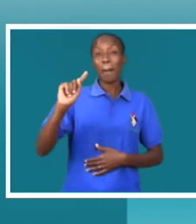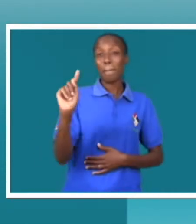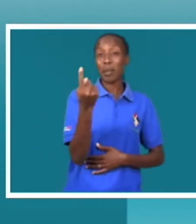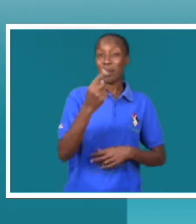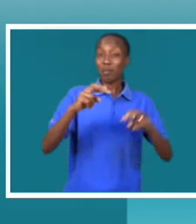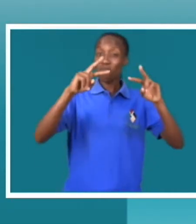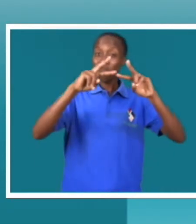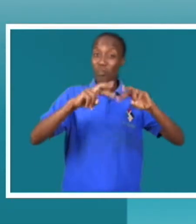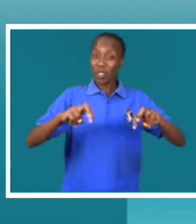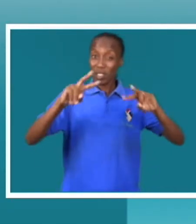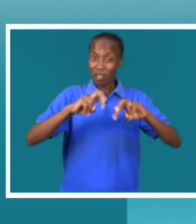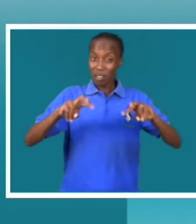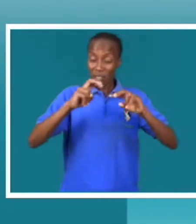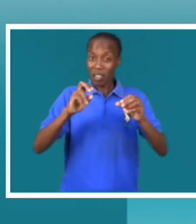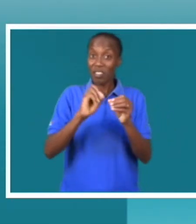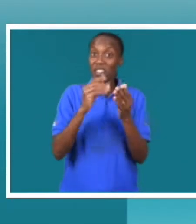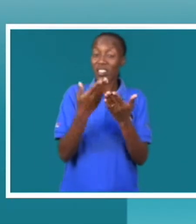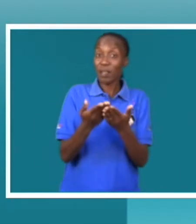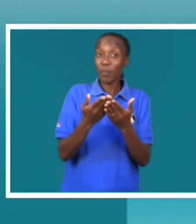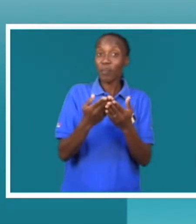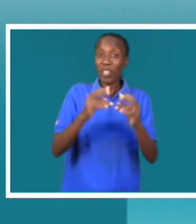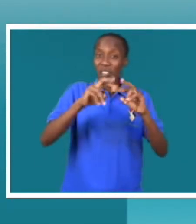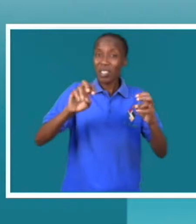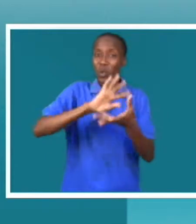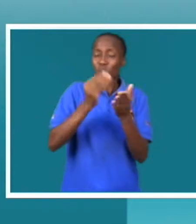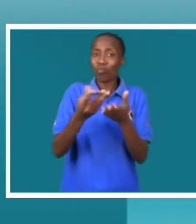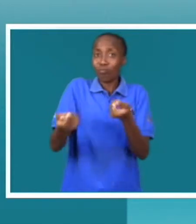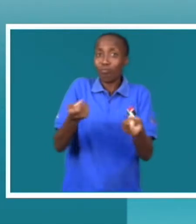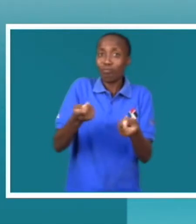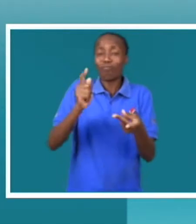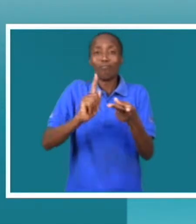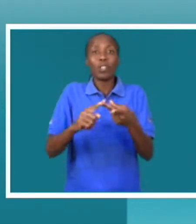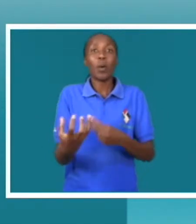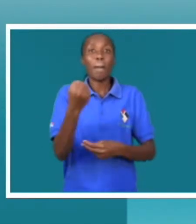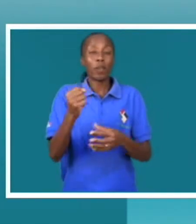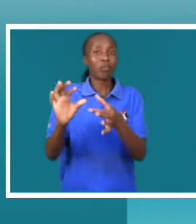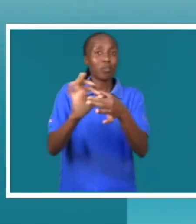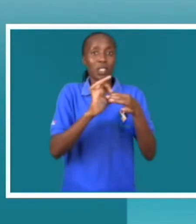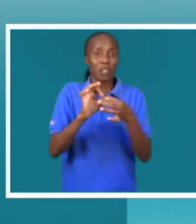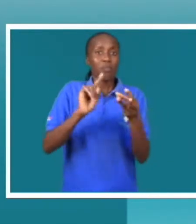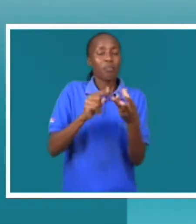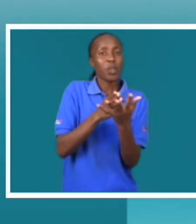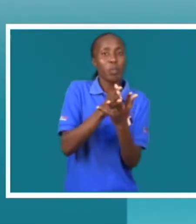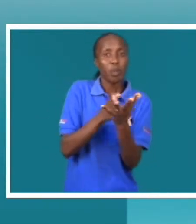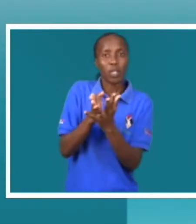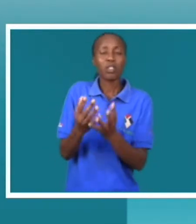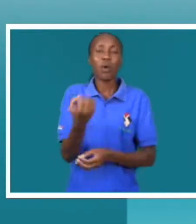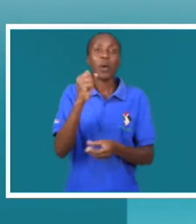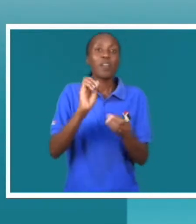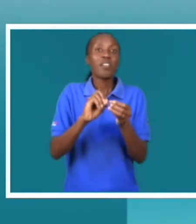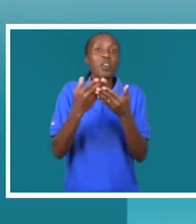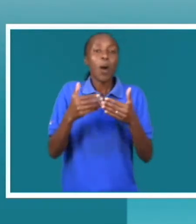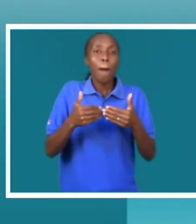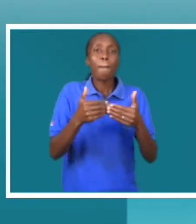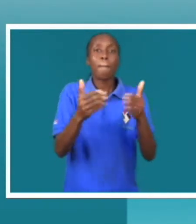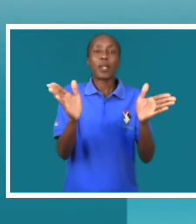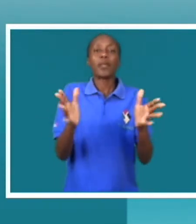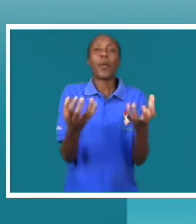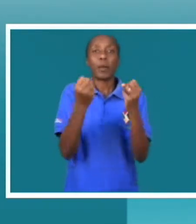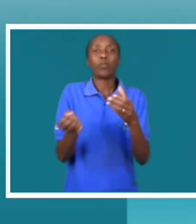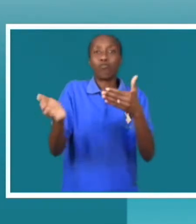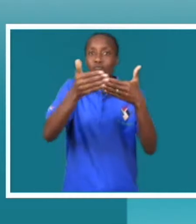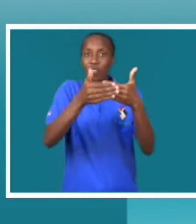estudo que analisa toda a questão da dinâmica do poder, da sua relação, os mecanismos, onde possa abrir ou